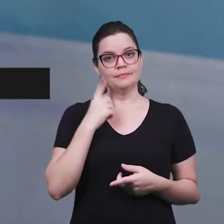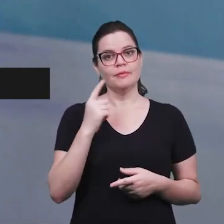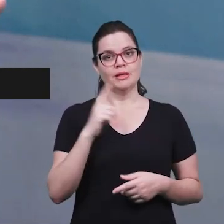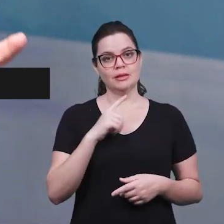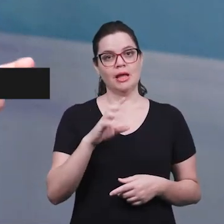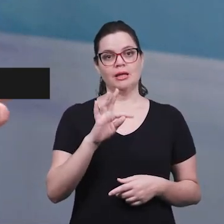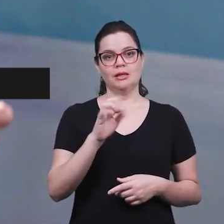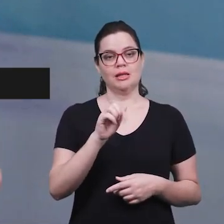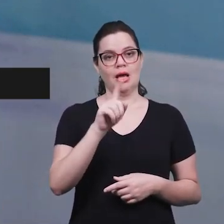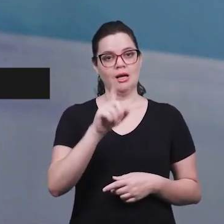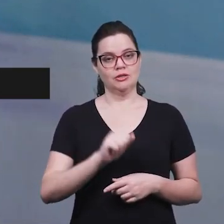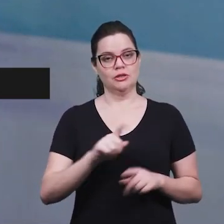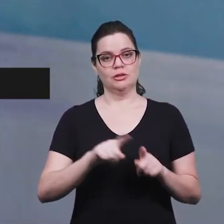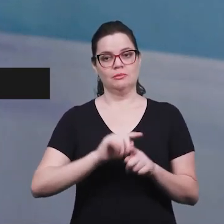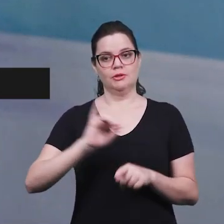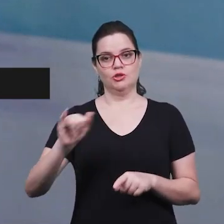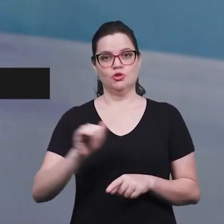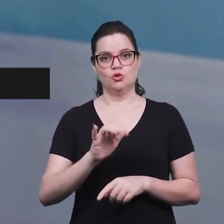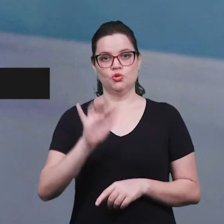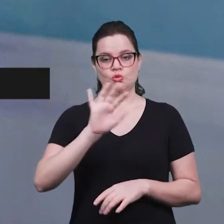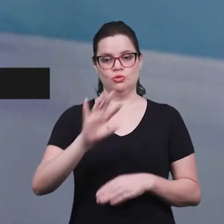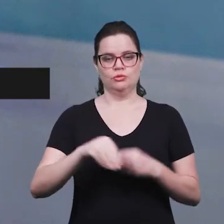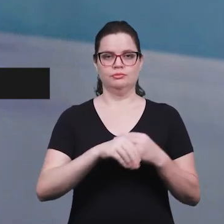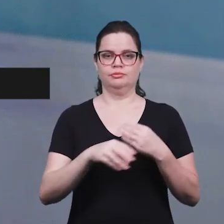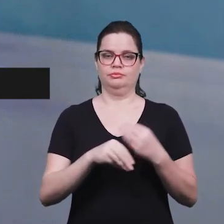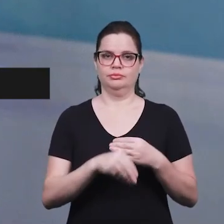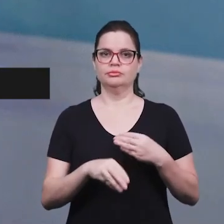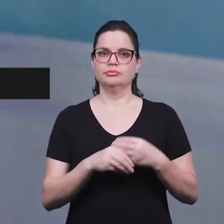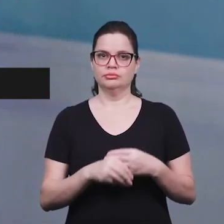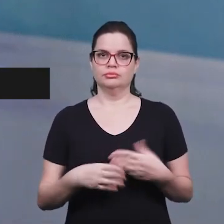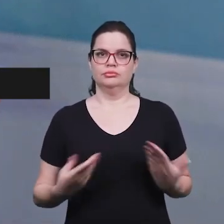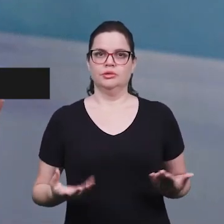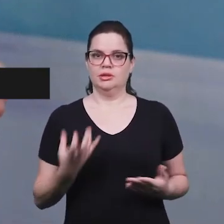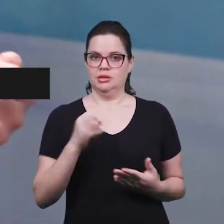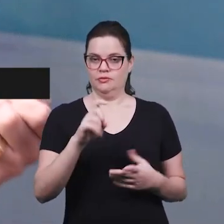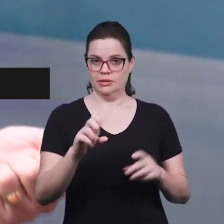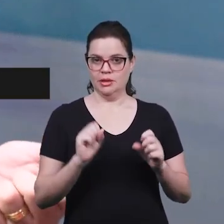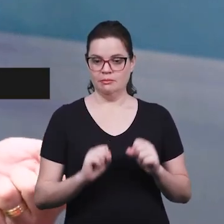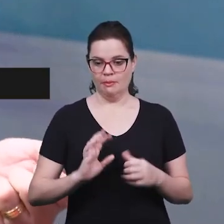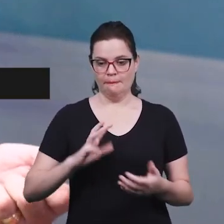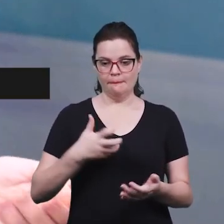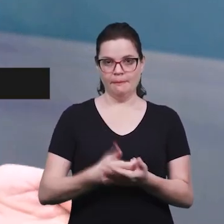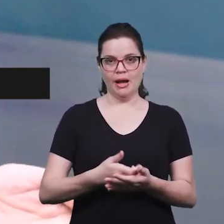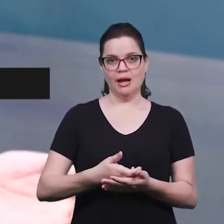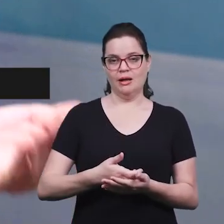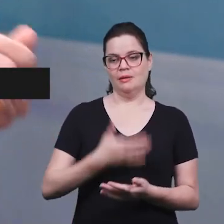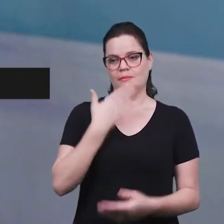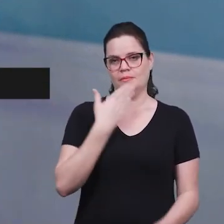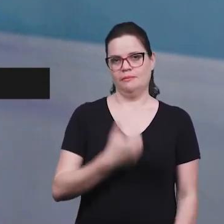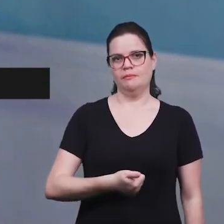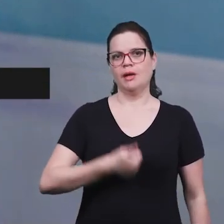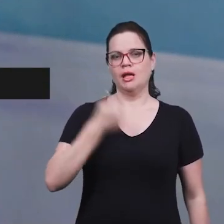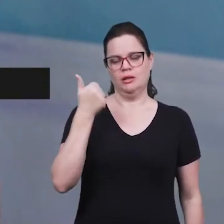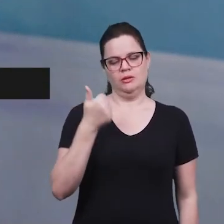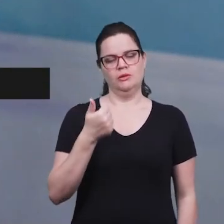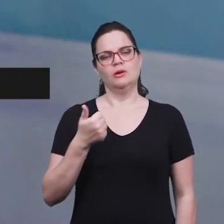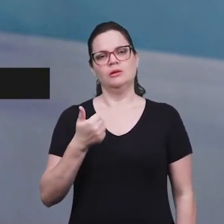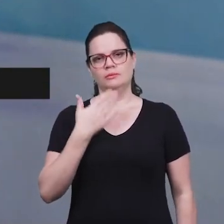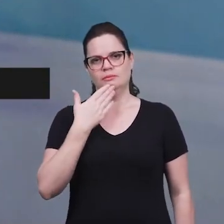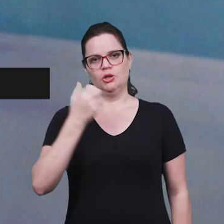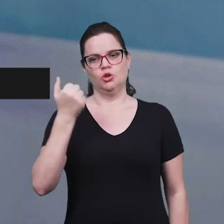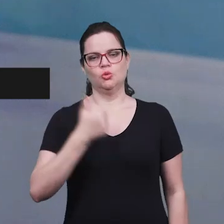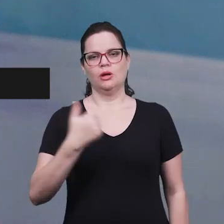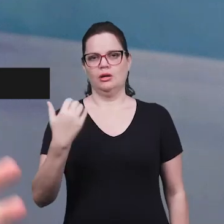existem taxas e juros embutidos. Então, aqueles que podem fazer pagamentos à vista vai ser beneficiado de